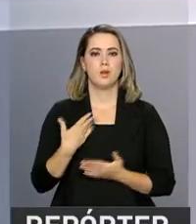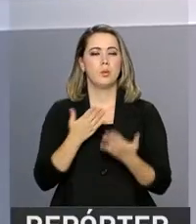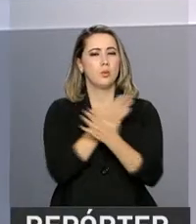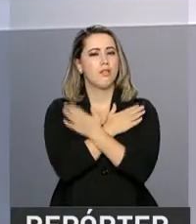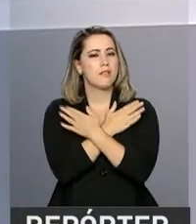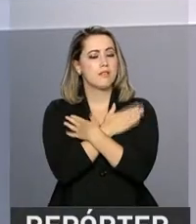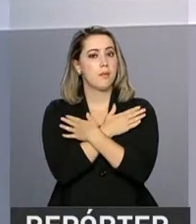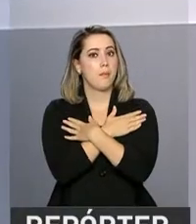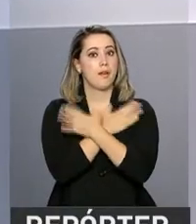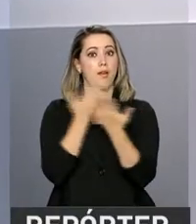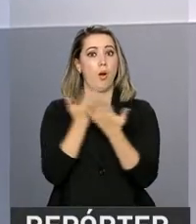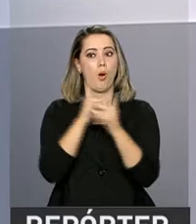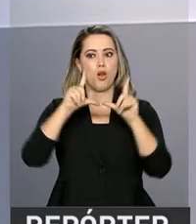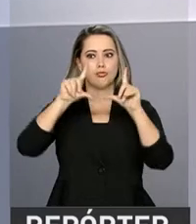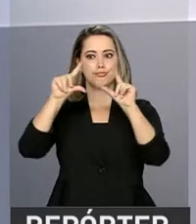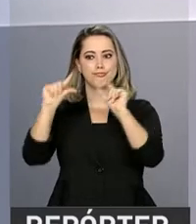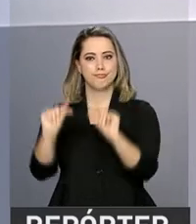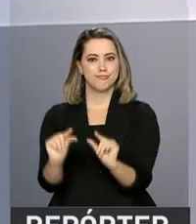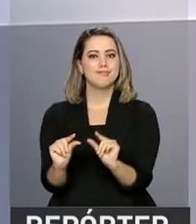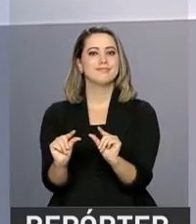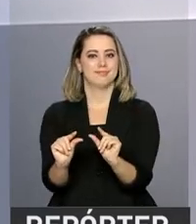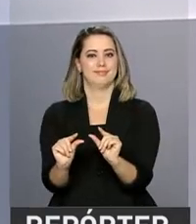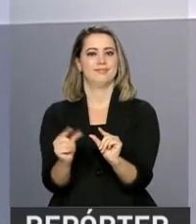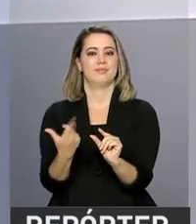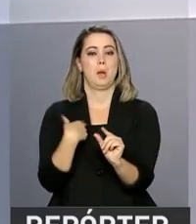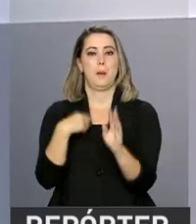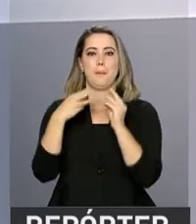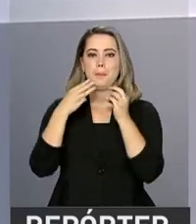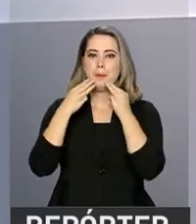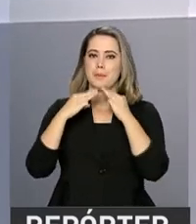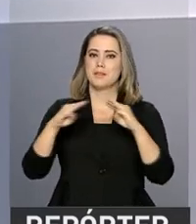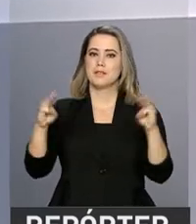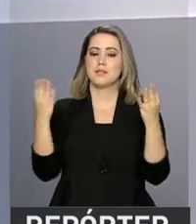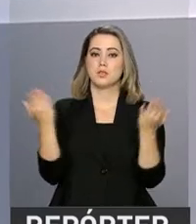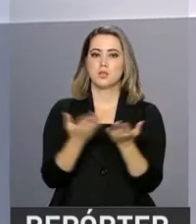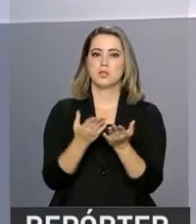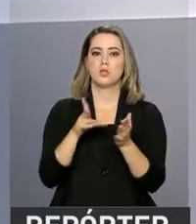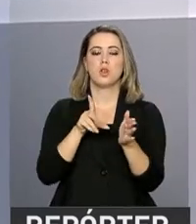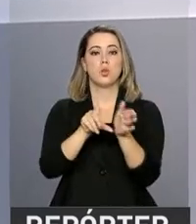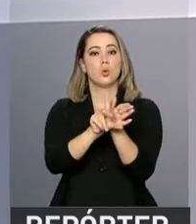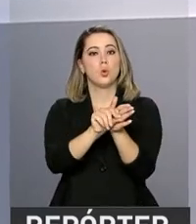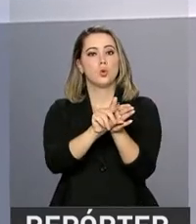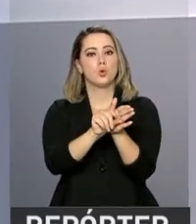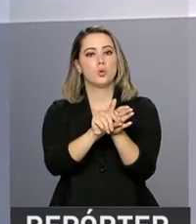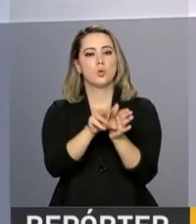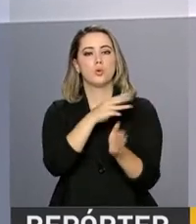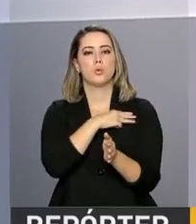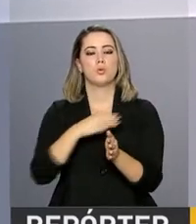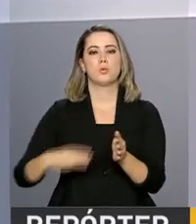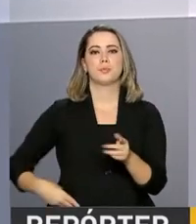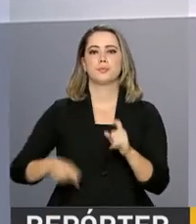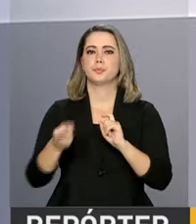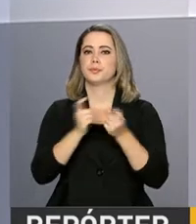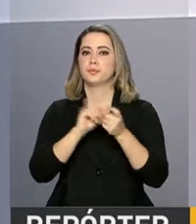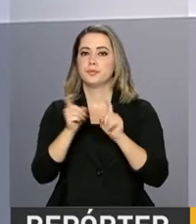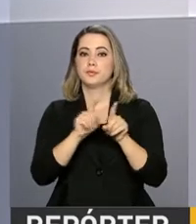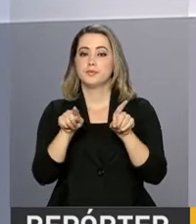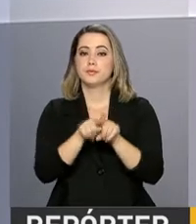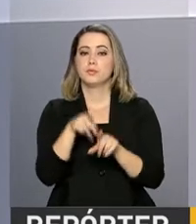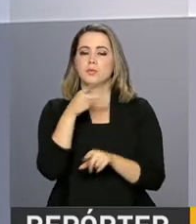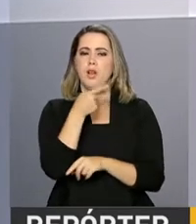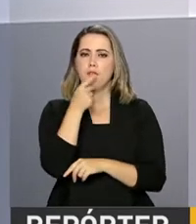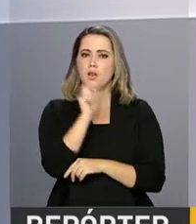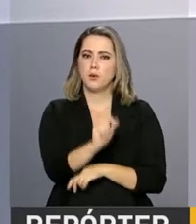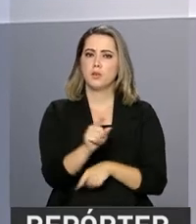deve cair a partir de agosto a mensagem foi publicada hoje no twitter do ministro da fazenda e henrique meirelles